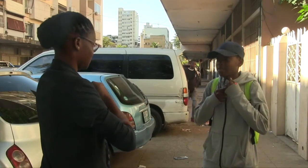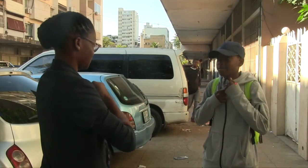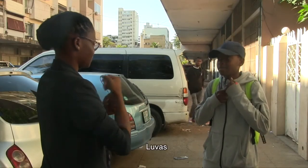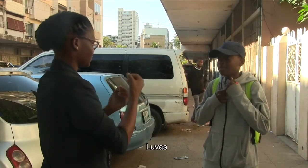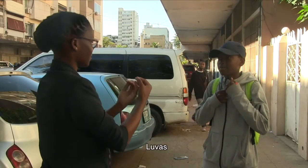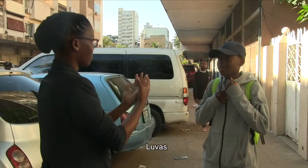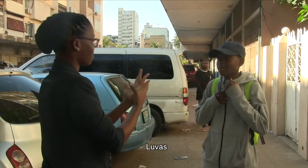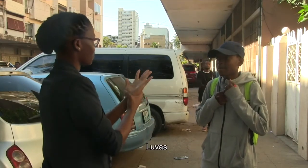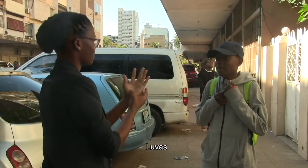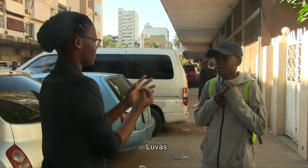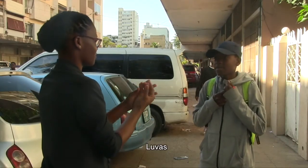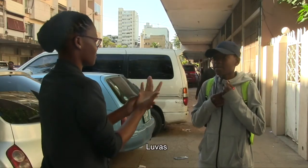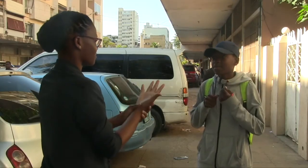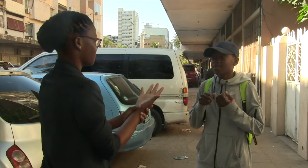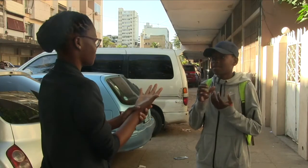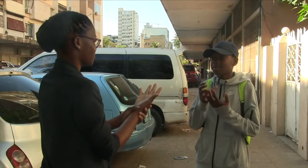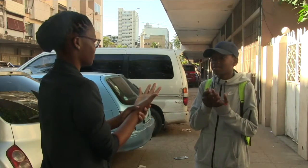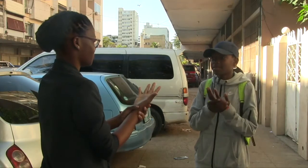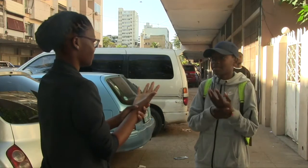casaco, luva,